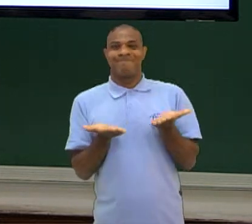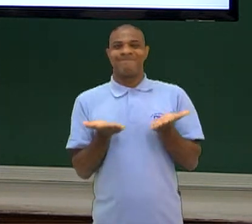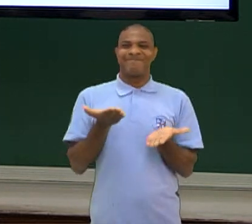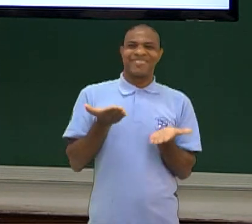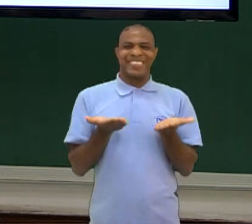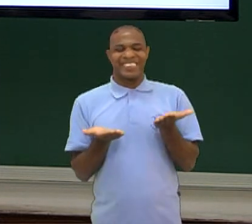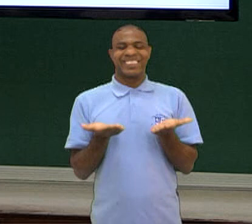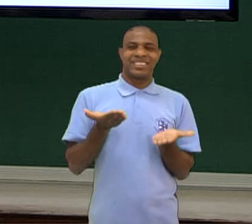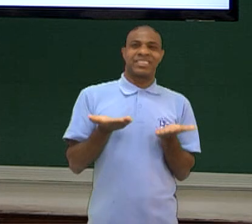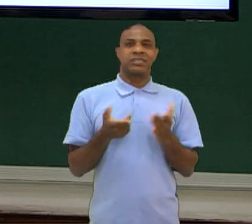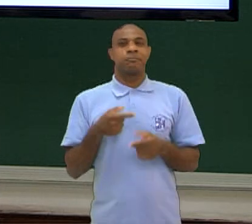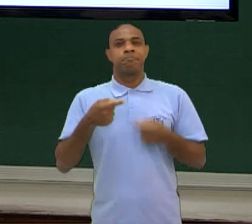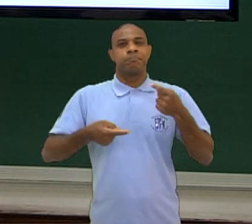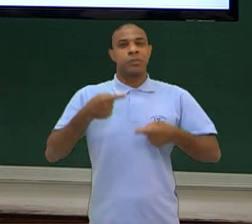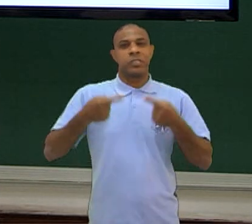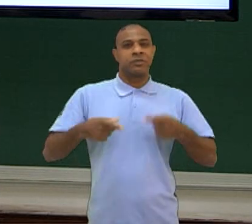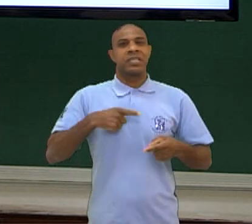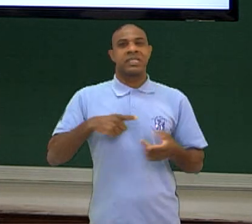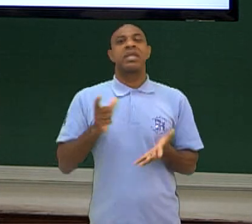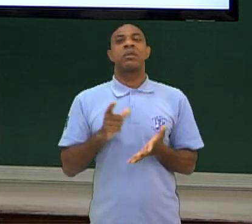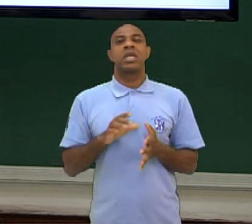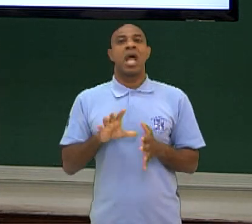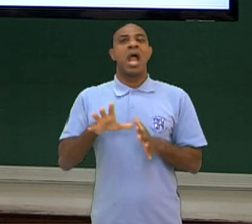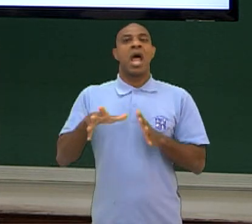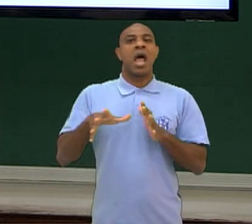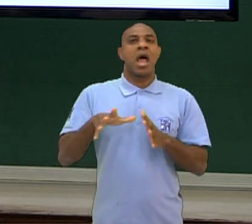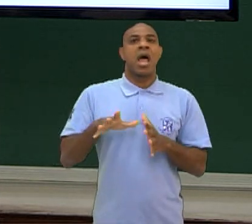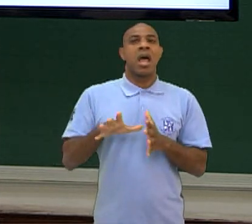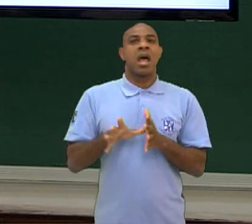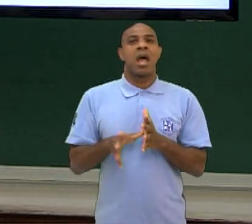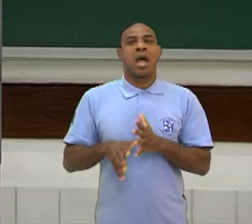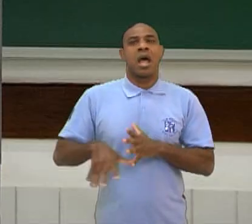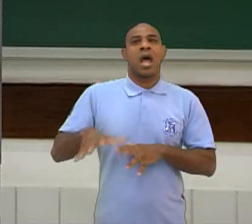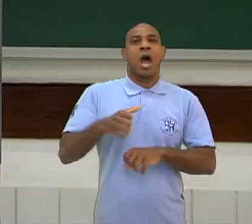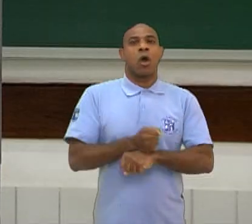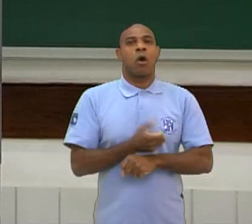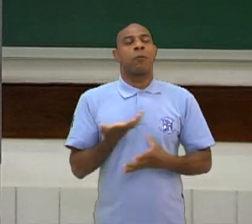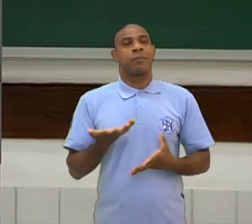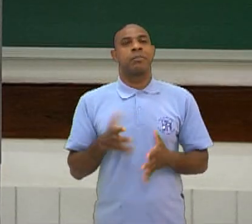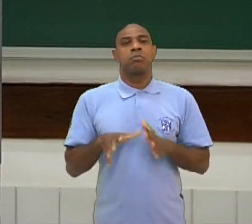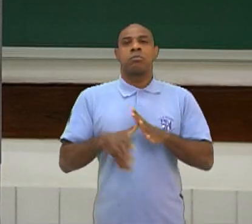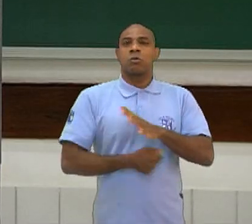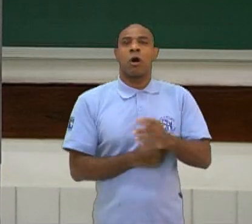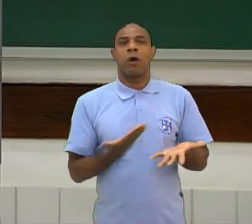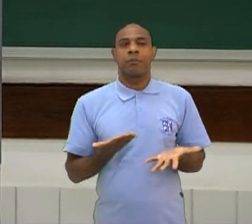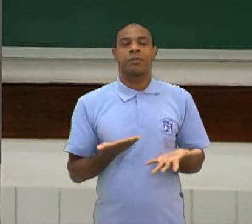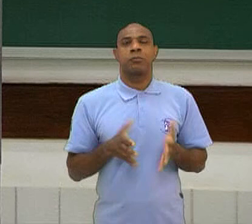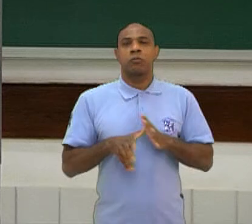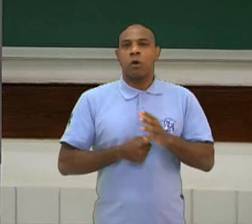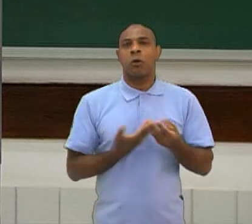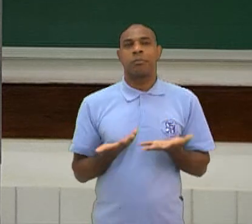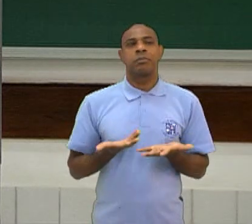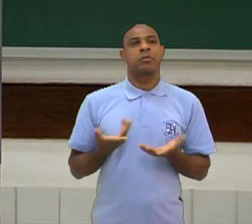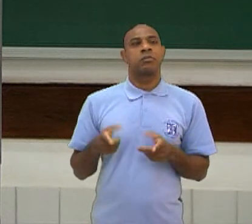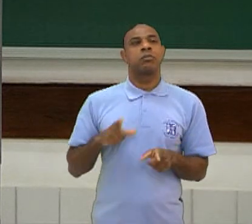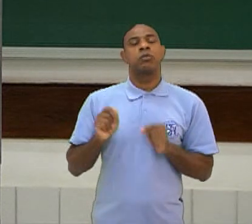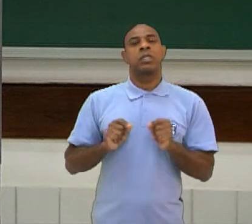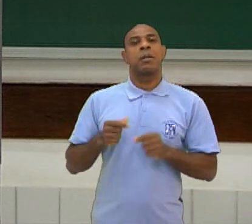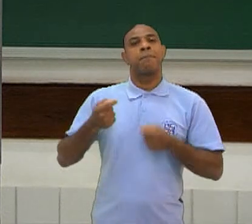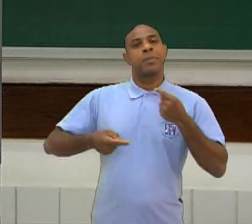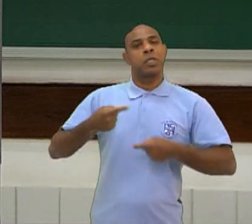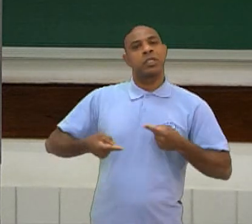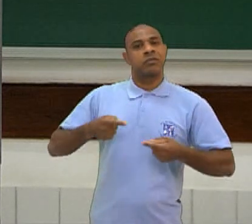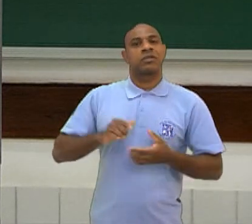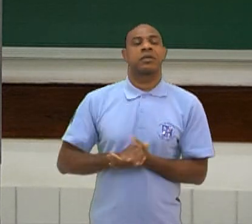gente tem várias tentativas de golpe nesse período, e há uma perspectiva, uma tentativa do desenvolvimento econômico, especialmente